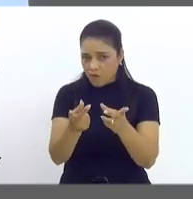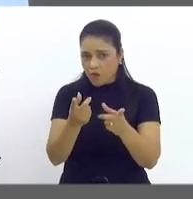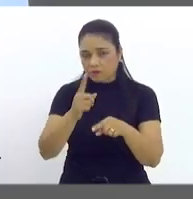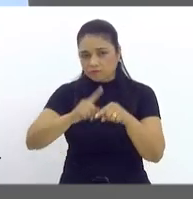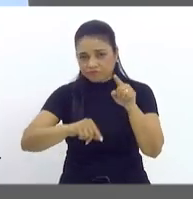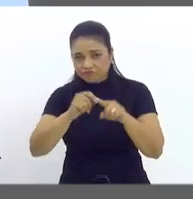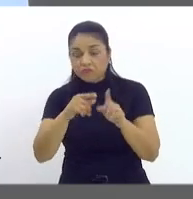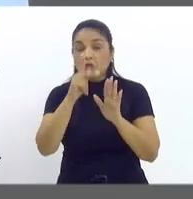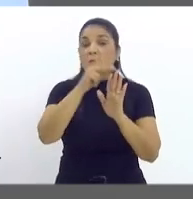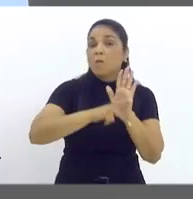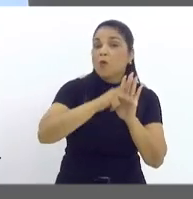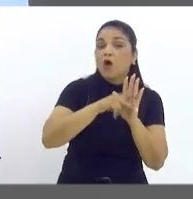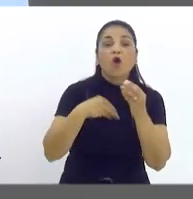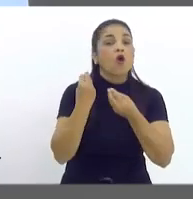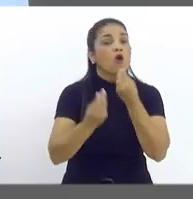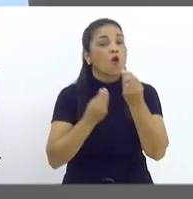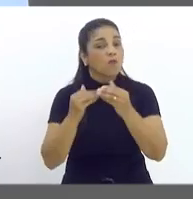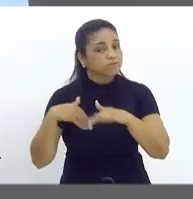os nossos projetos?